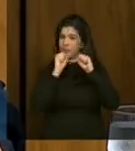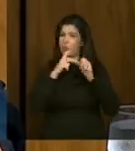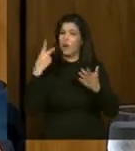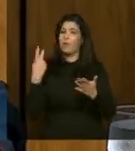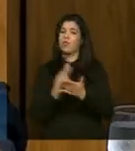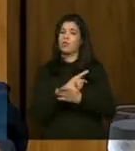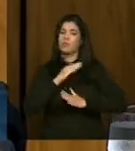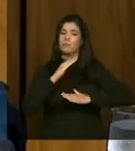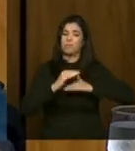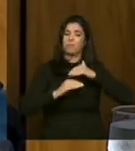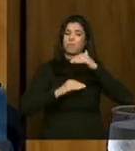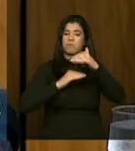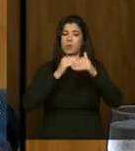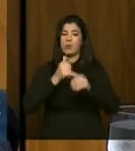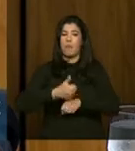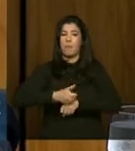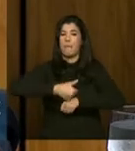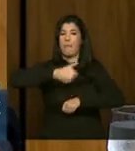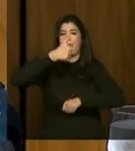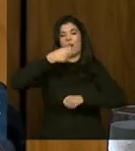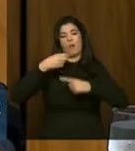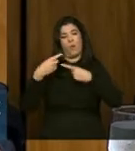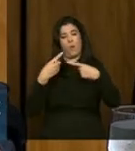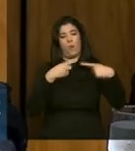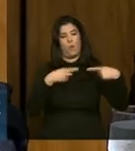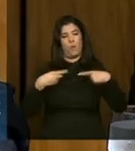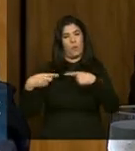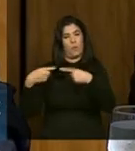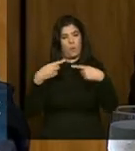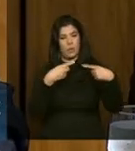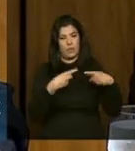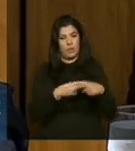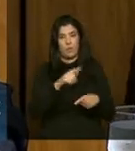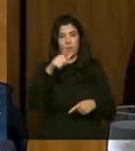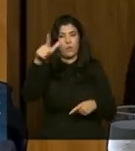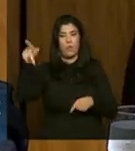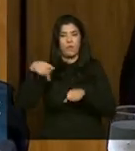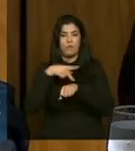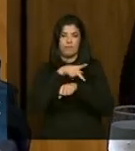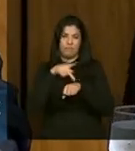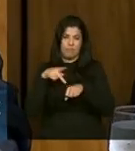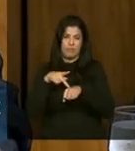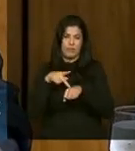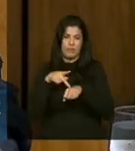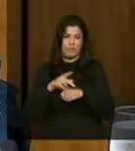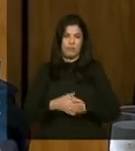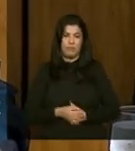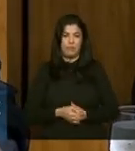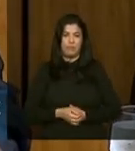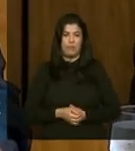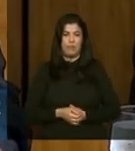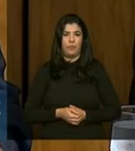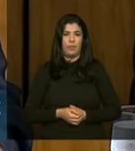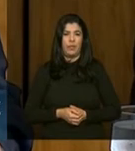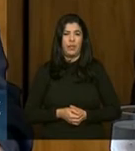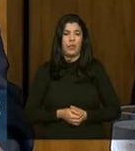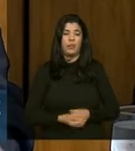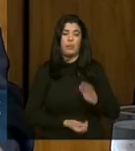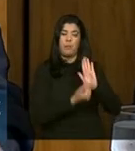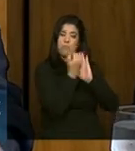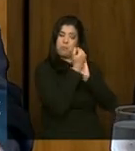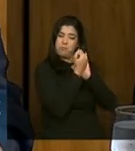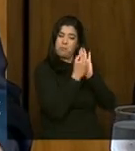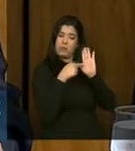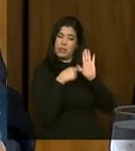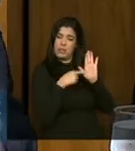condições de competitividade, de competir no mercado internacional. Essa é uma agenda também que a